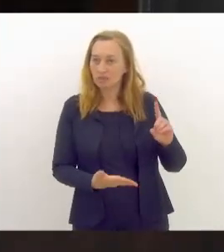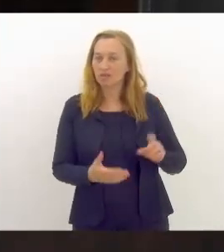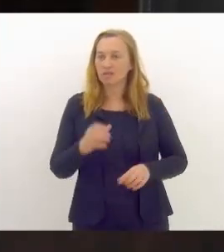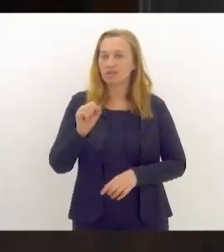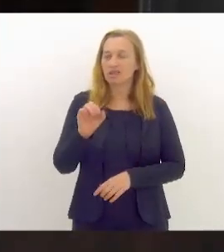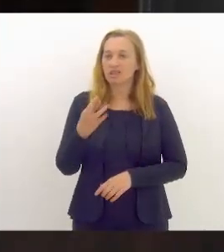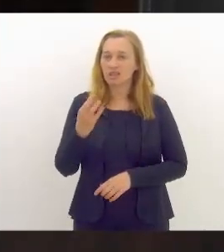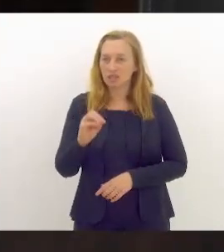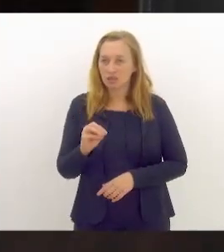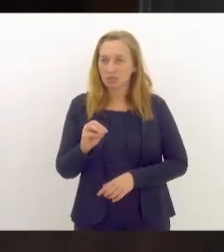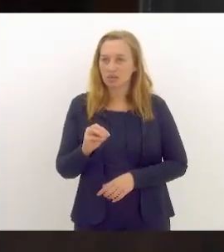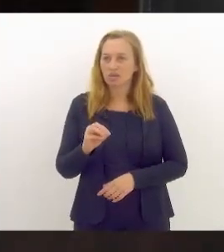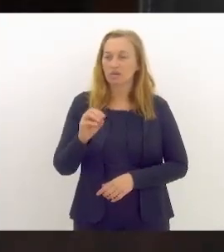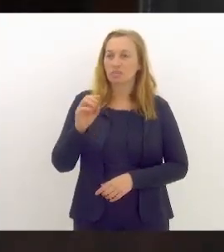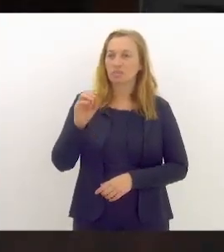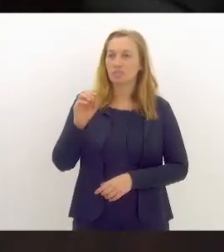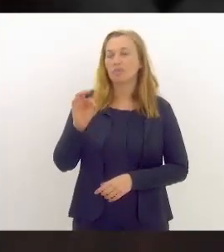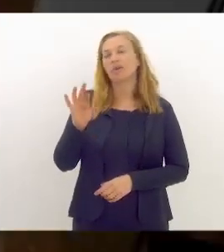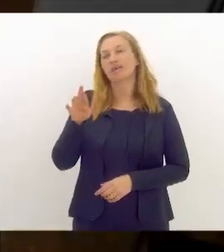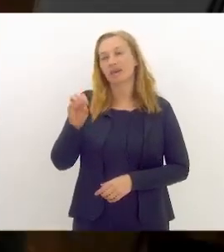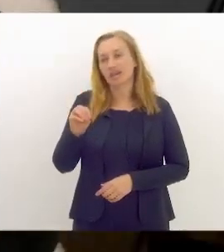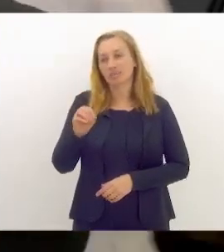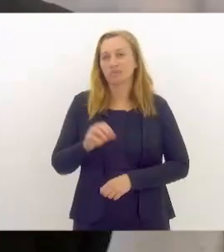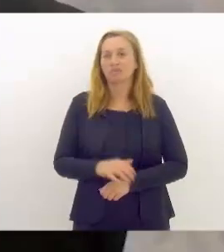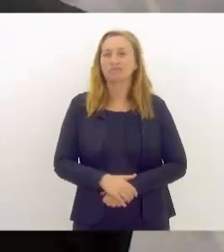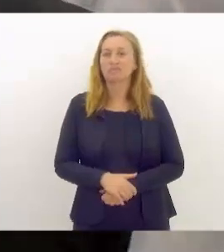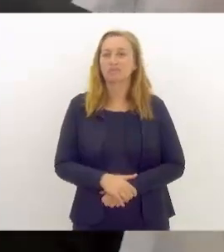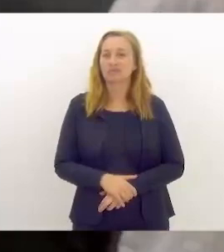Sérgio Queiroz e o Bernardo Queiroz